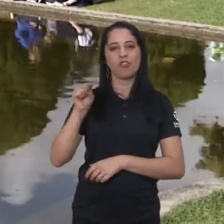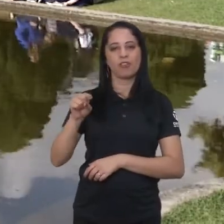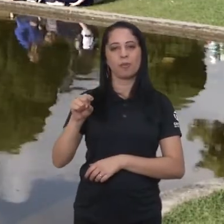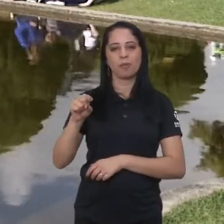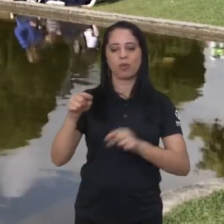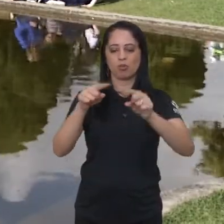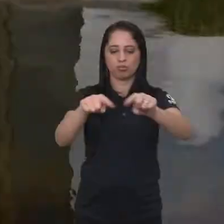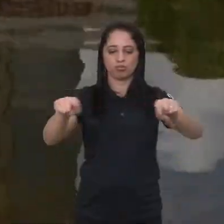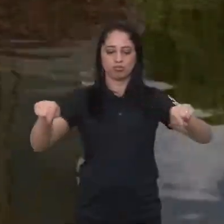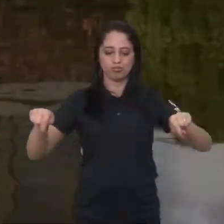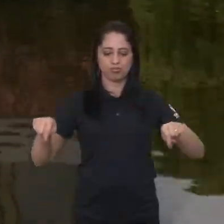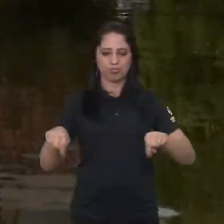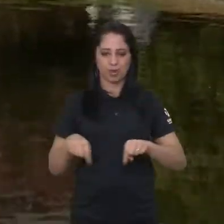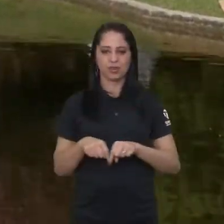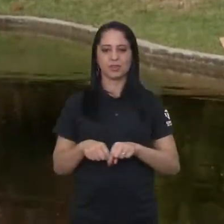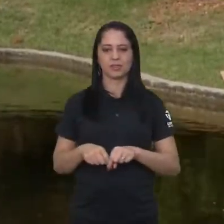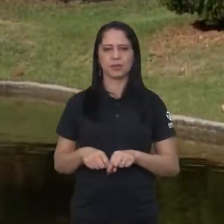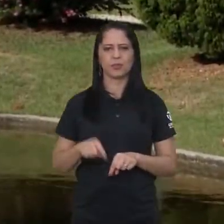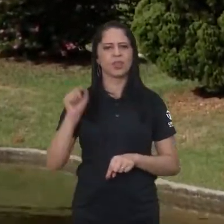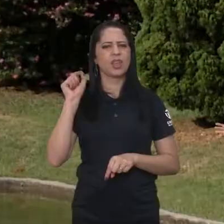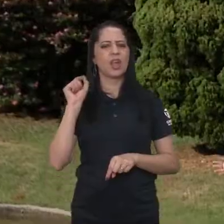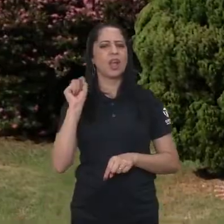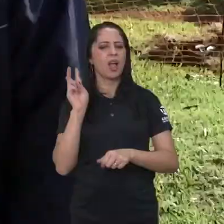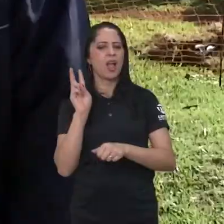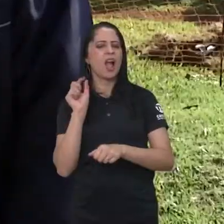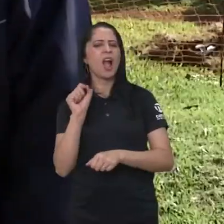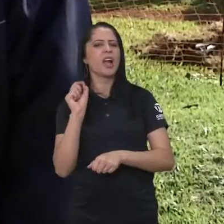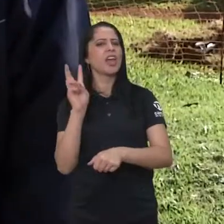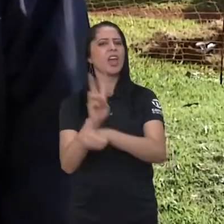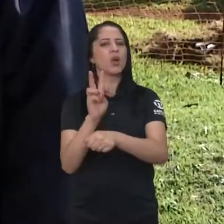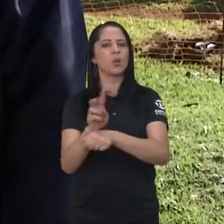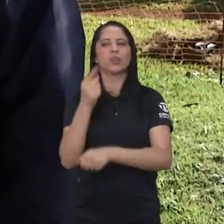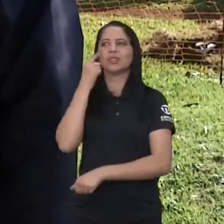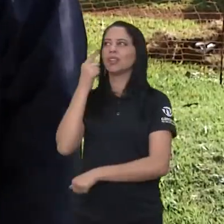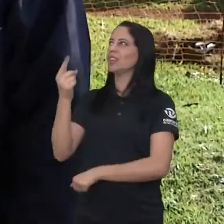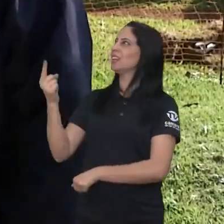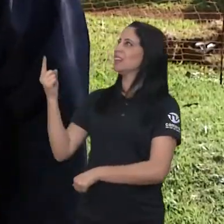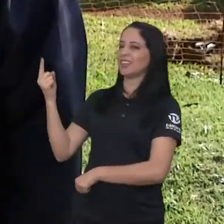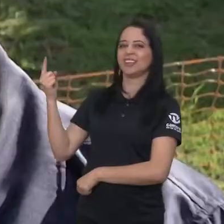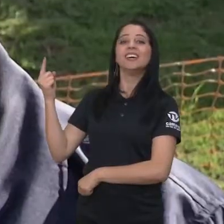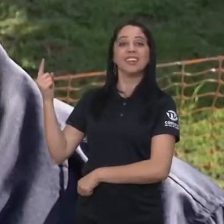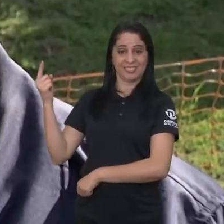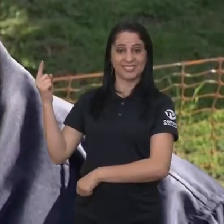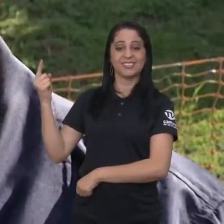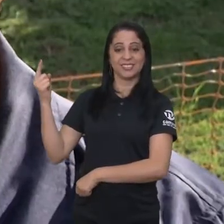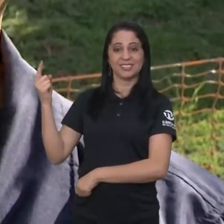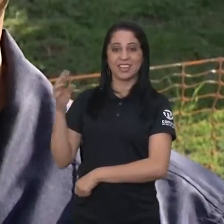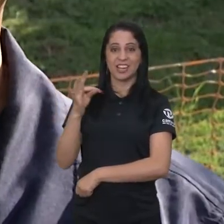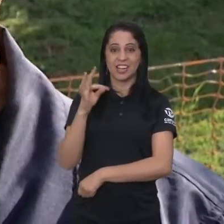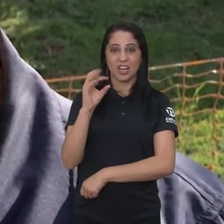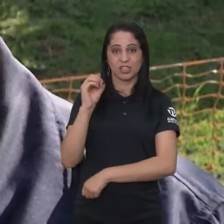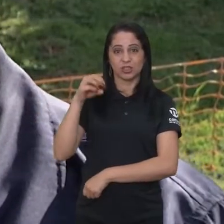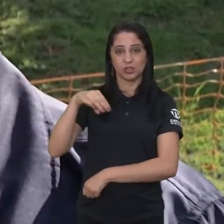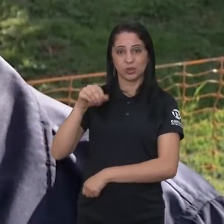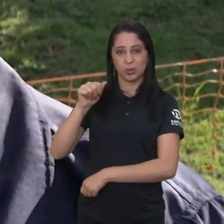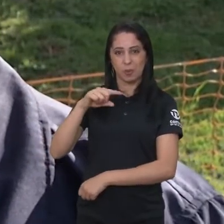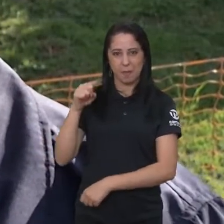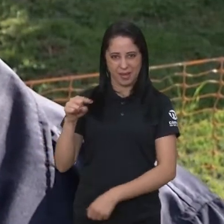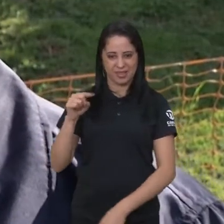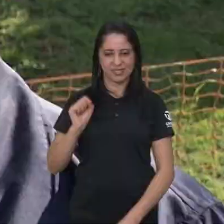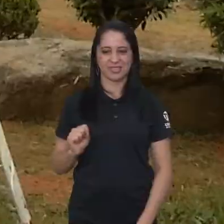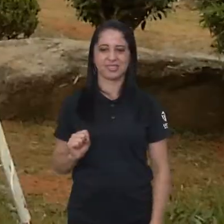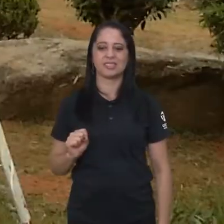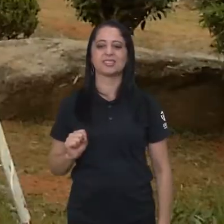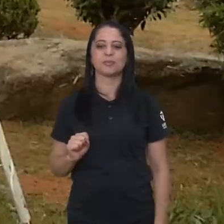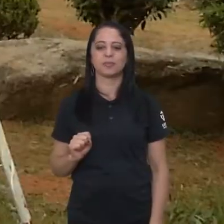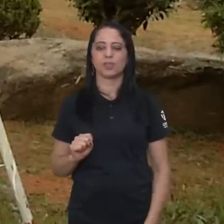metros quadrados. Quem cuida dessa paisagem é o Nobuyoshi Kazurayama, ou Tomás como é conhecido pelos